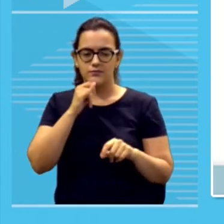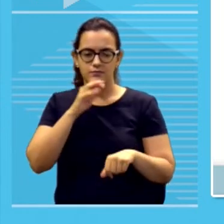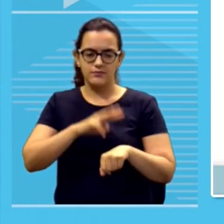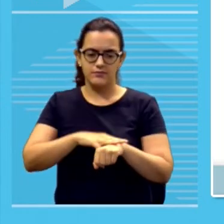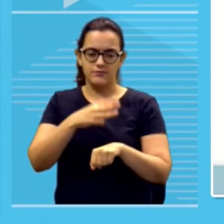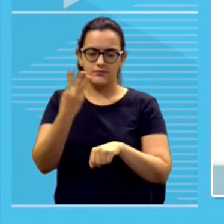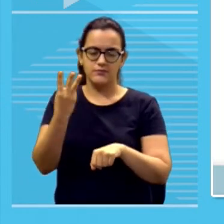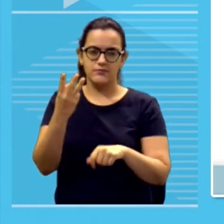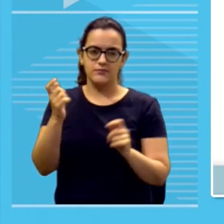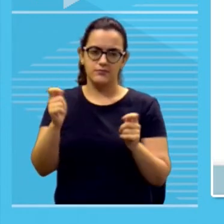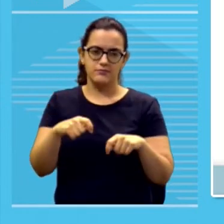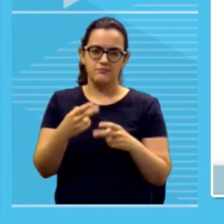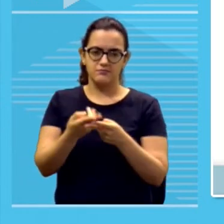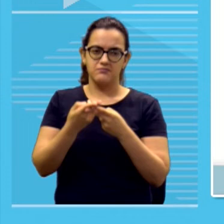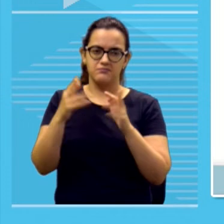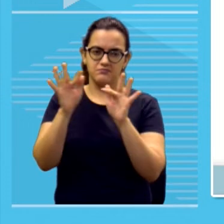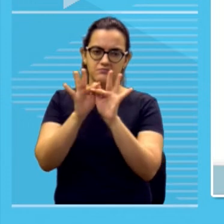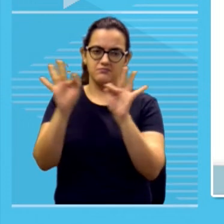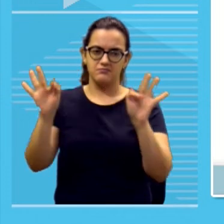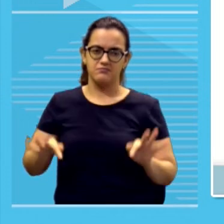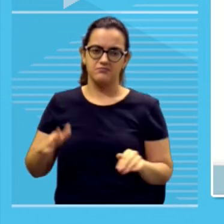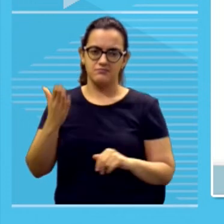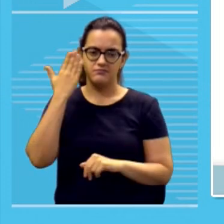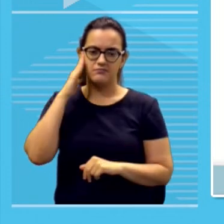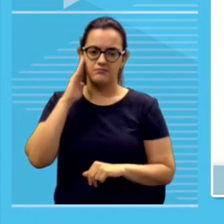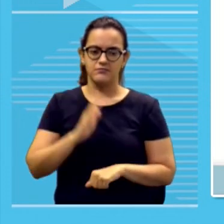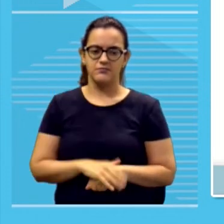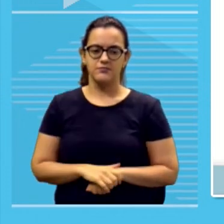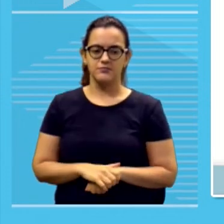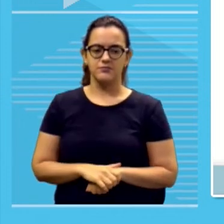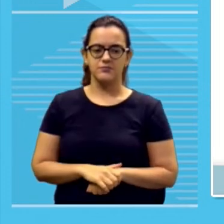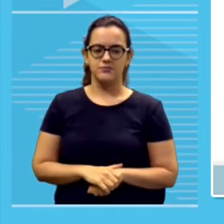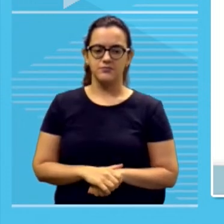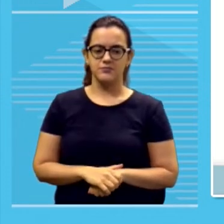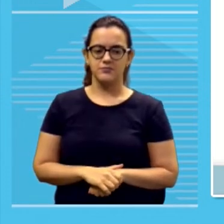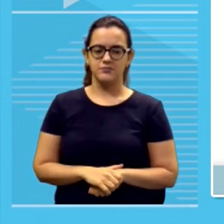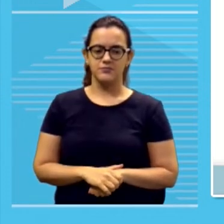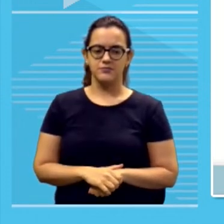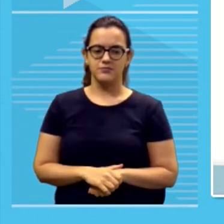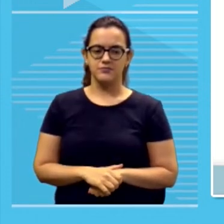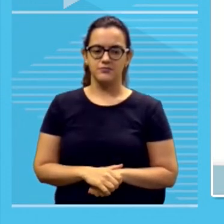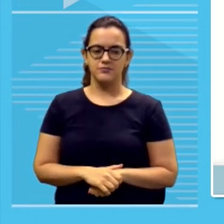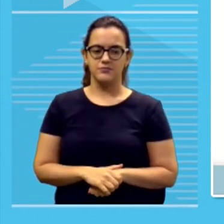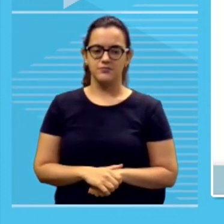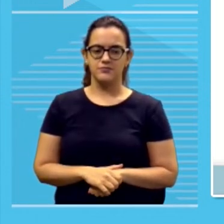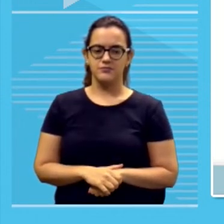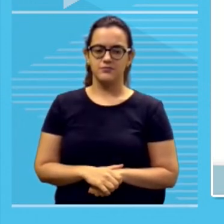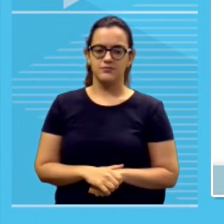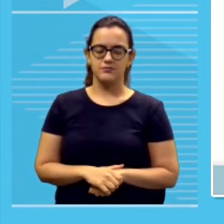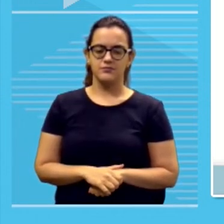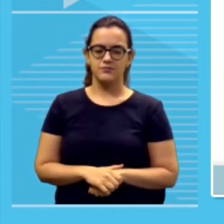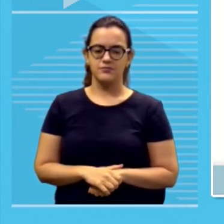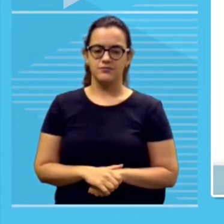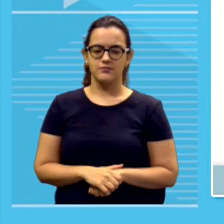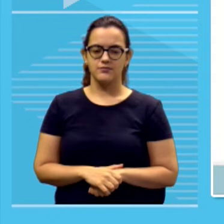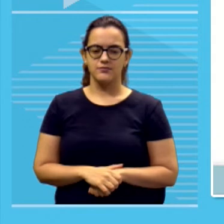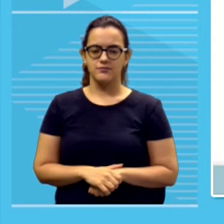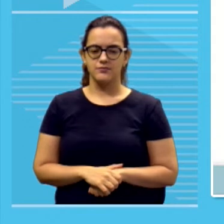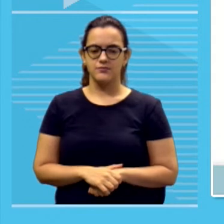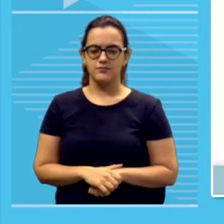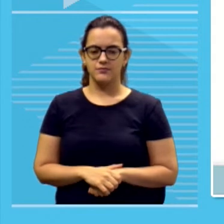não então vamos ver aqui professor pela situação está sendo proposta